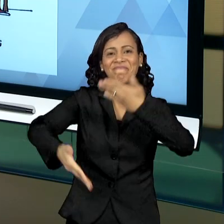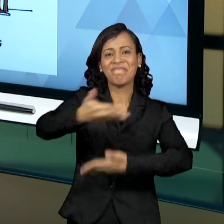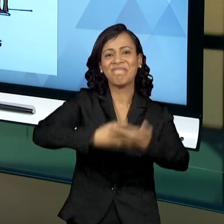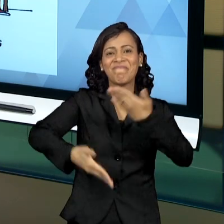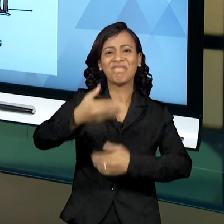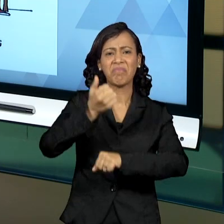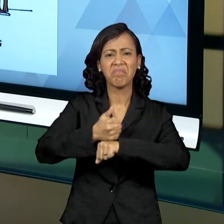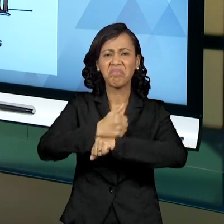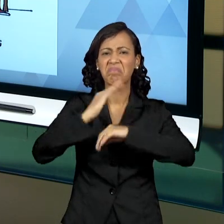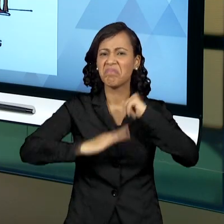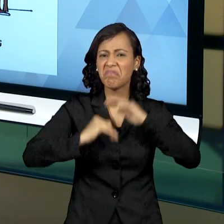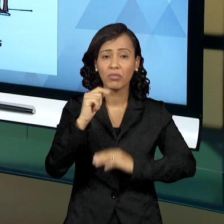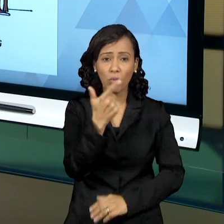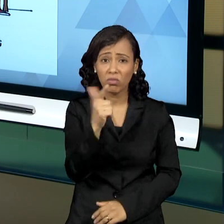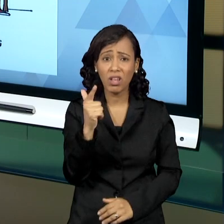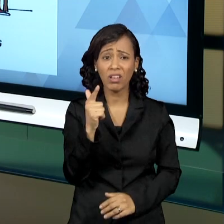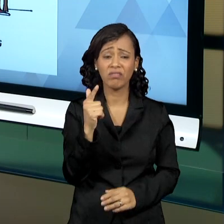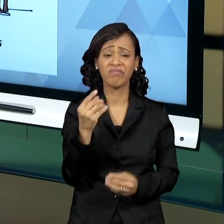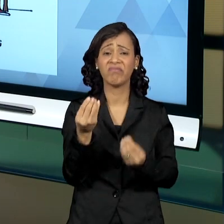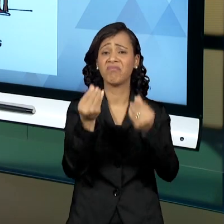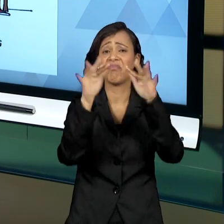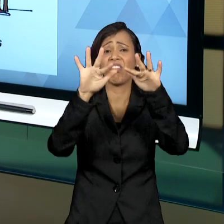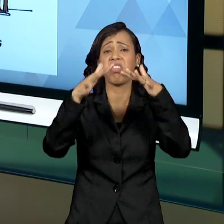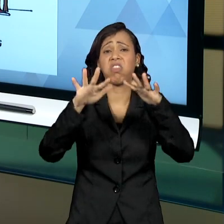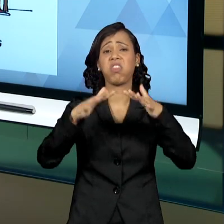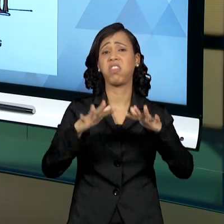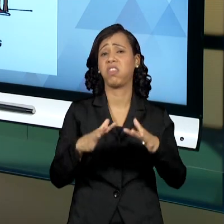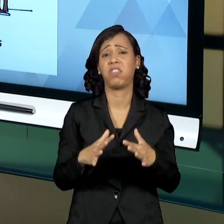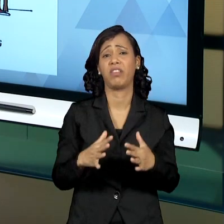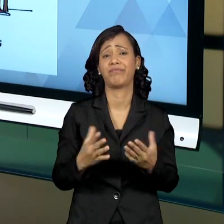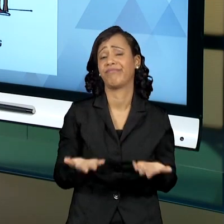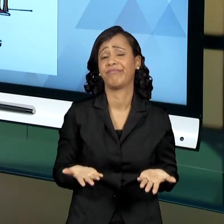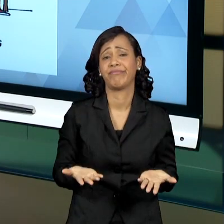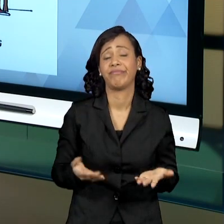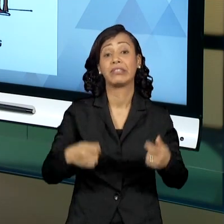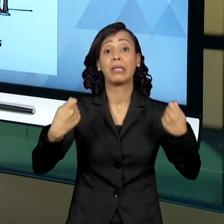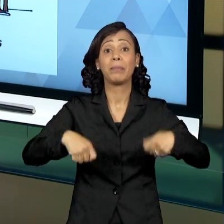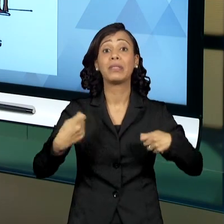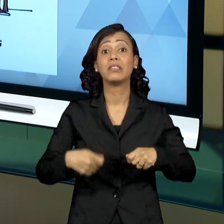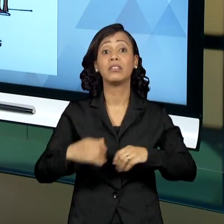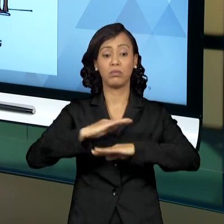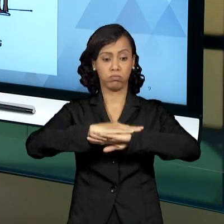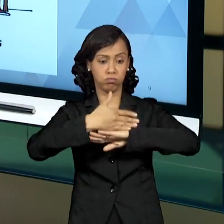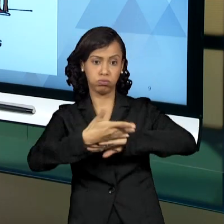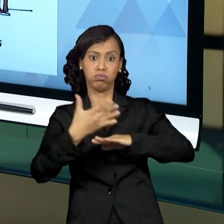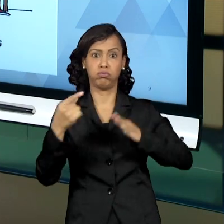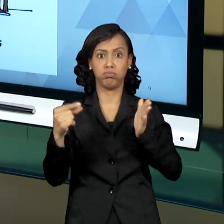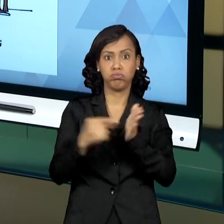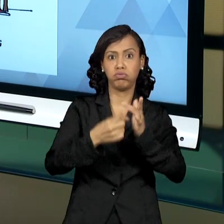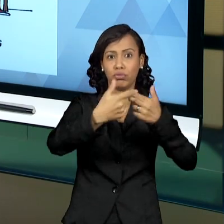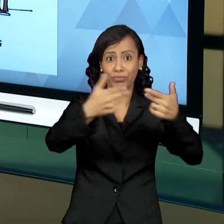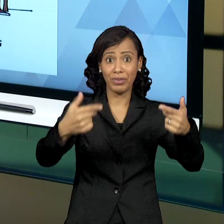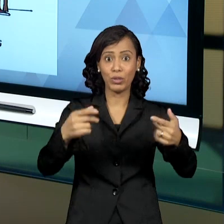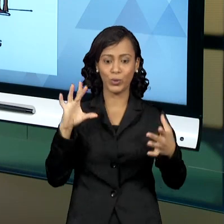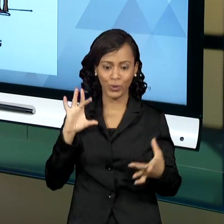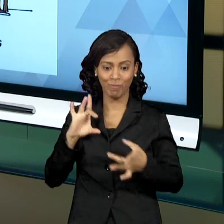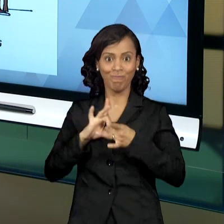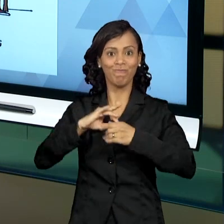esses recursos se agregam ao ambiente meramente como recurso. Ele